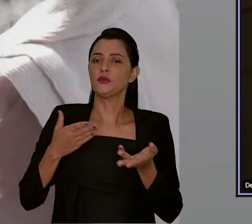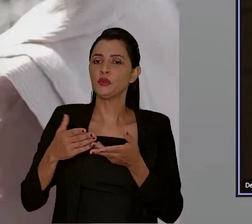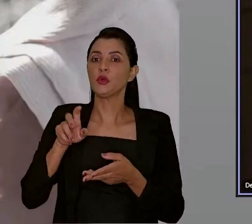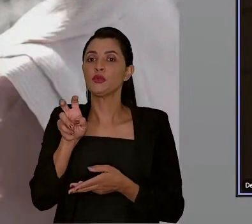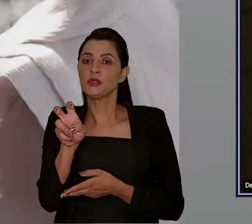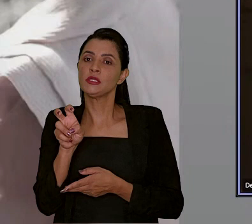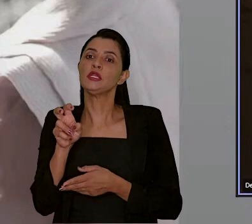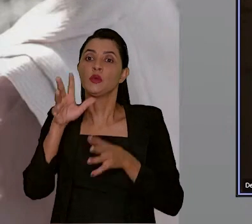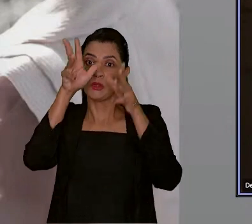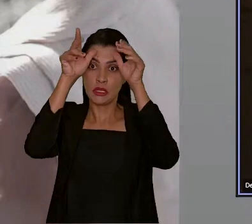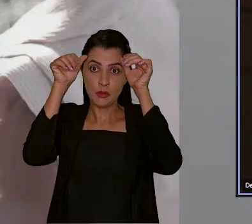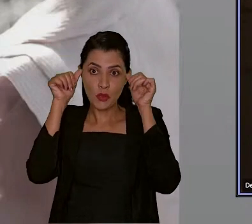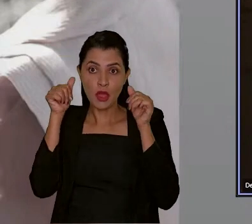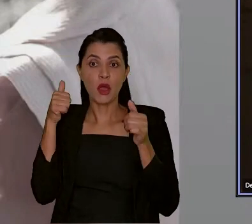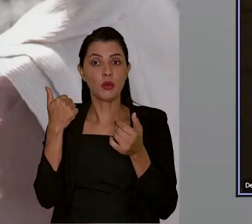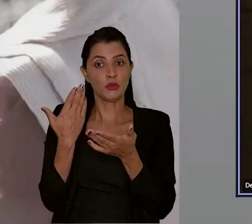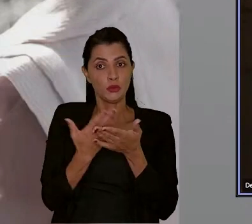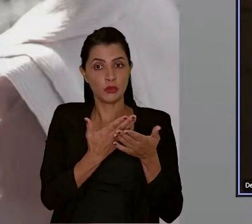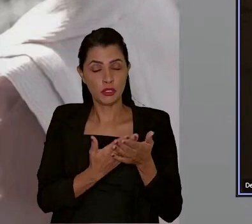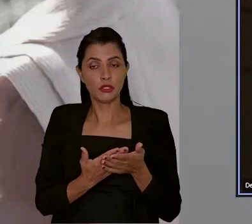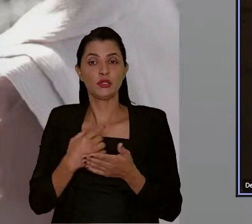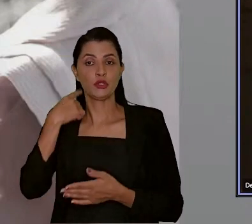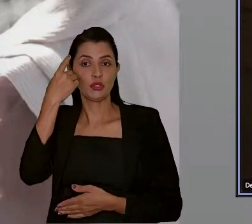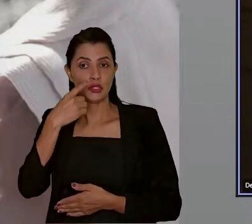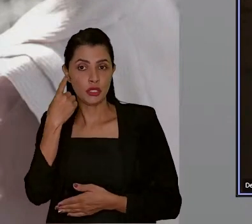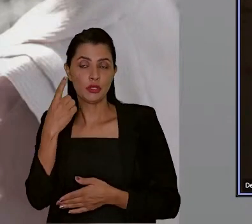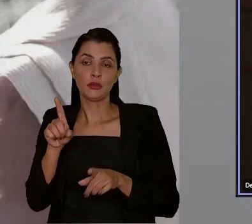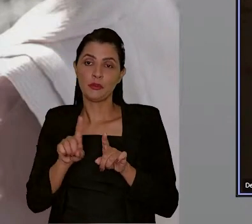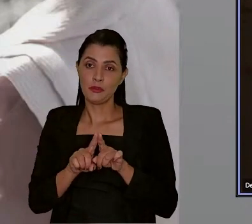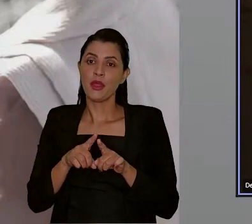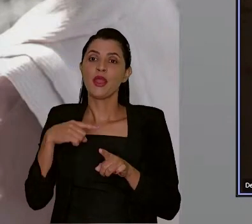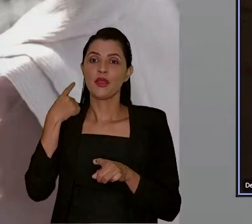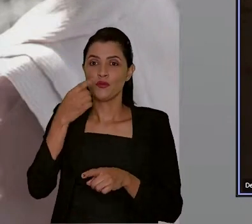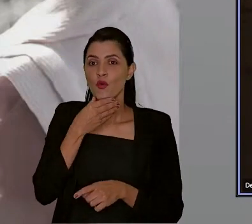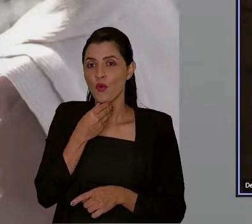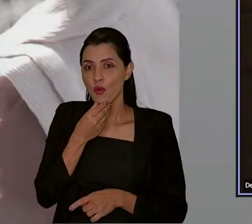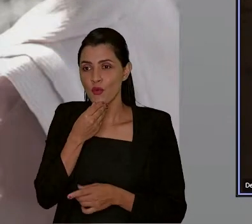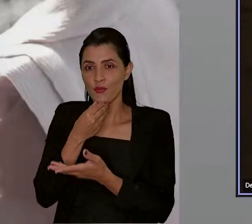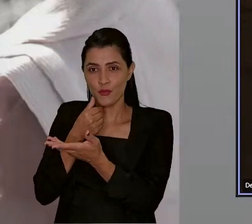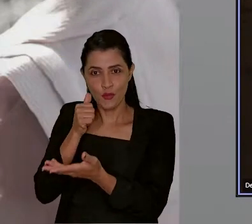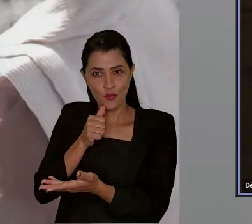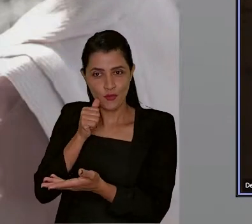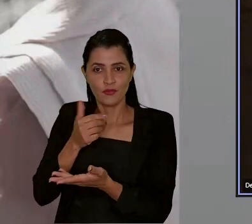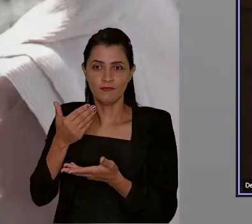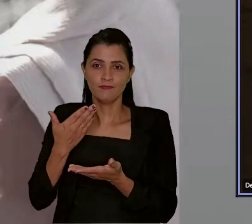federais, estudantes de direito, advogados, ou seja, uma